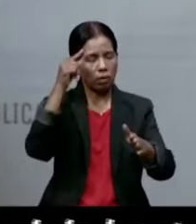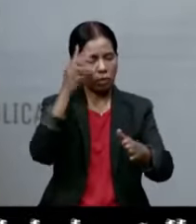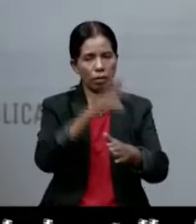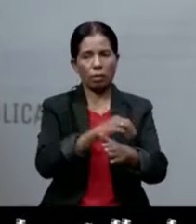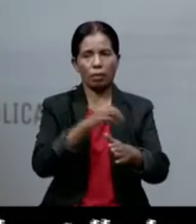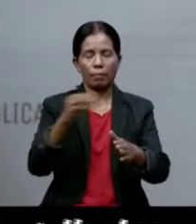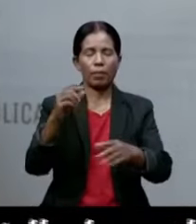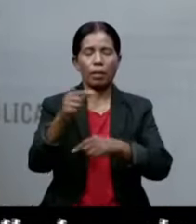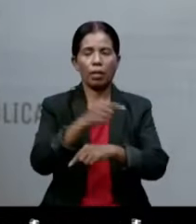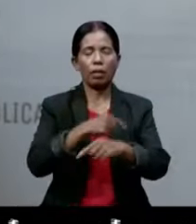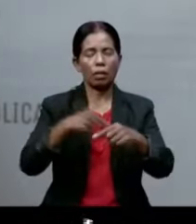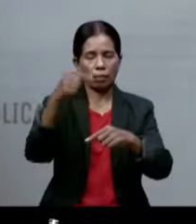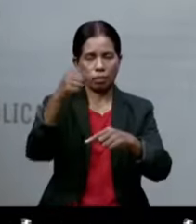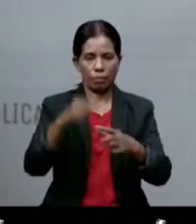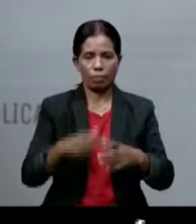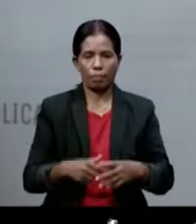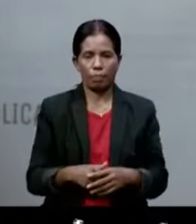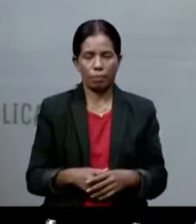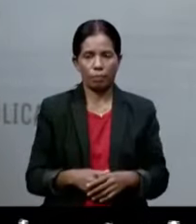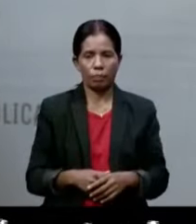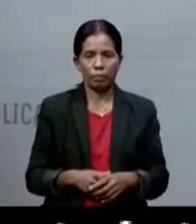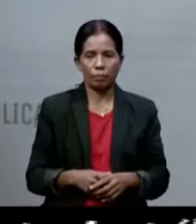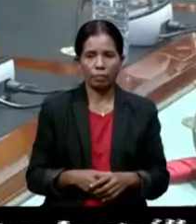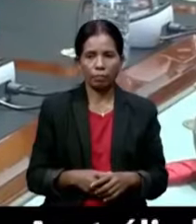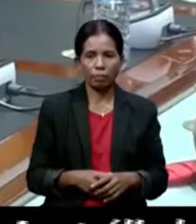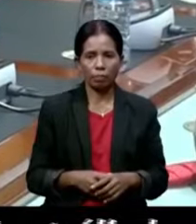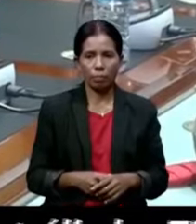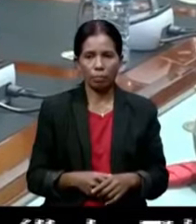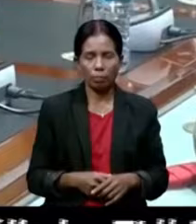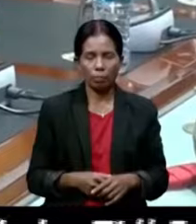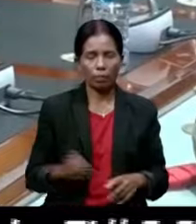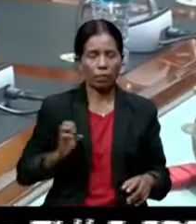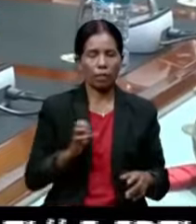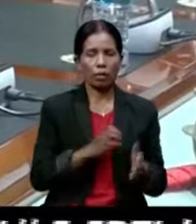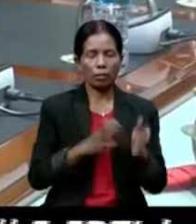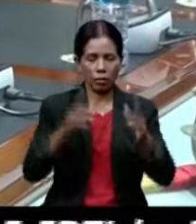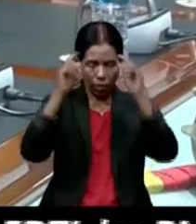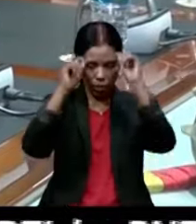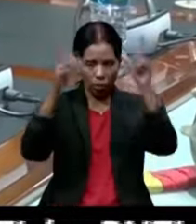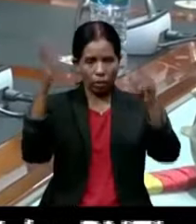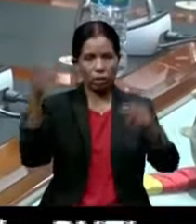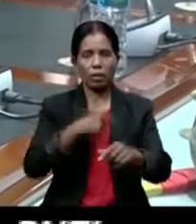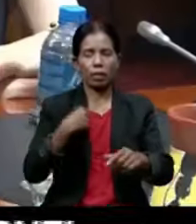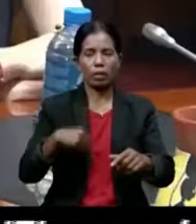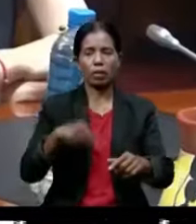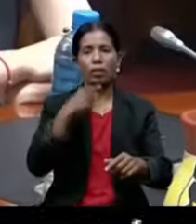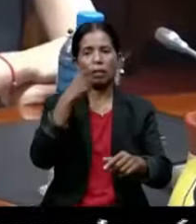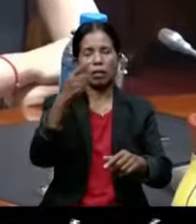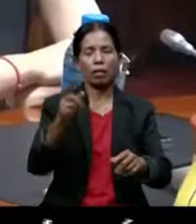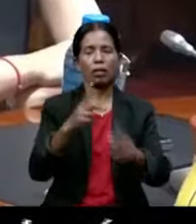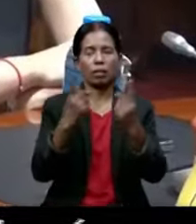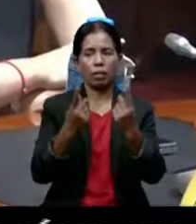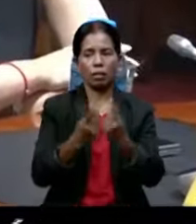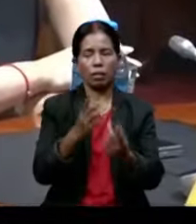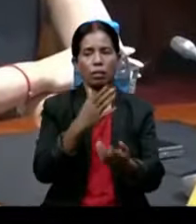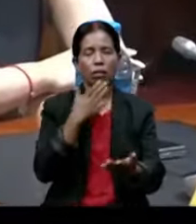climática global. Role in global climate governance. Embaixador Timor-Leste e a China afirma, empresa né